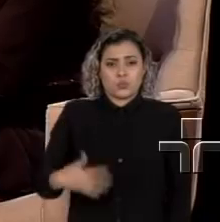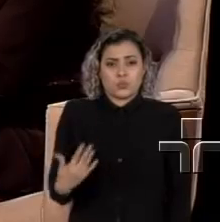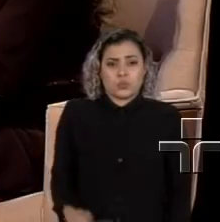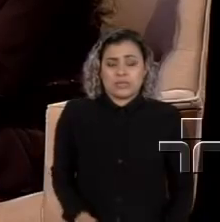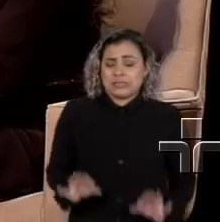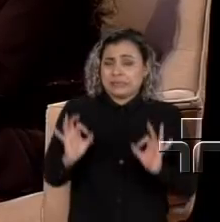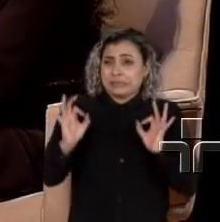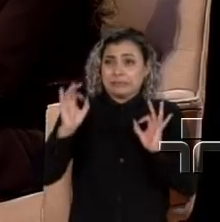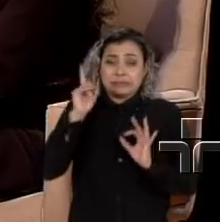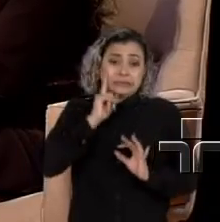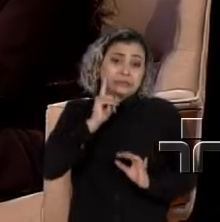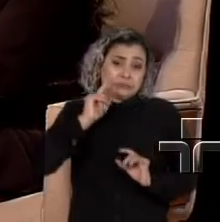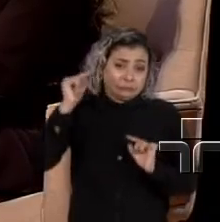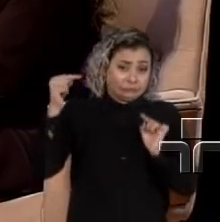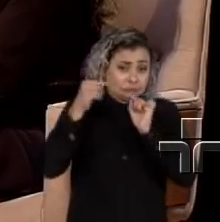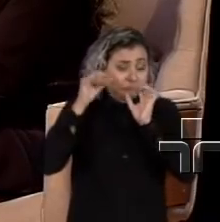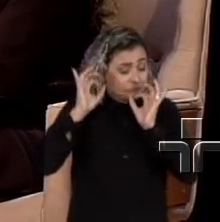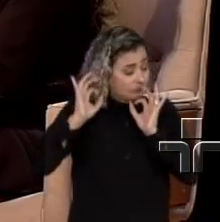E é engraçado,